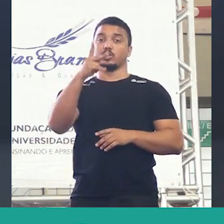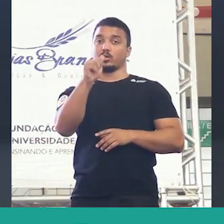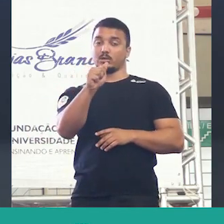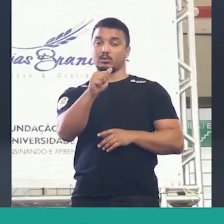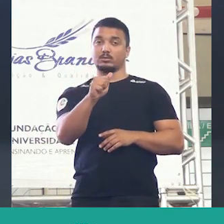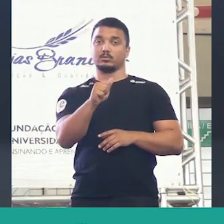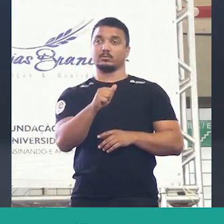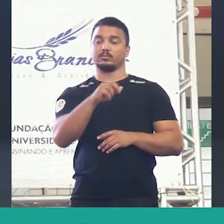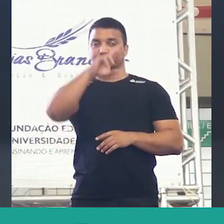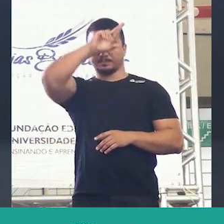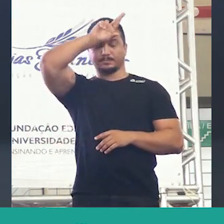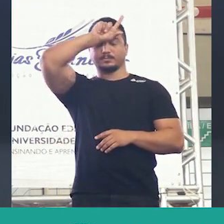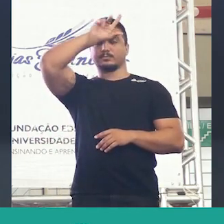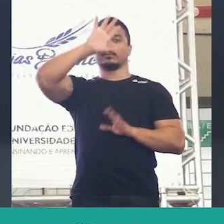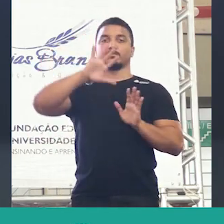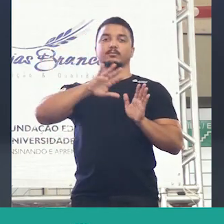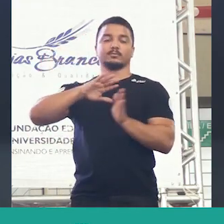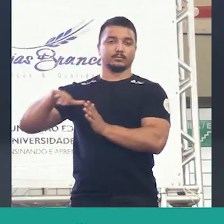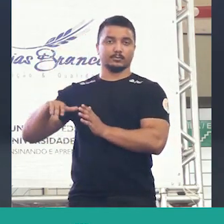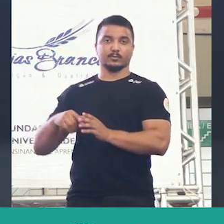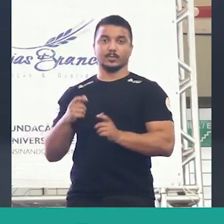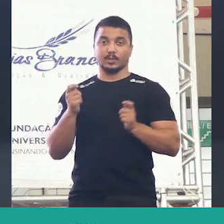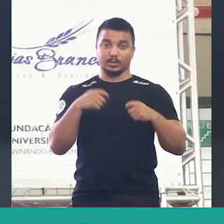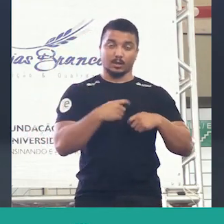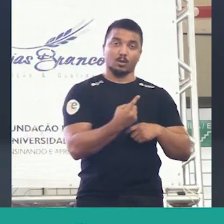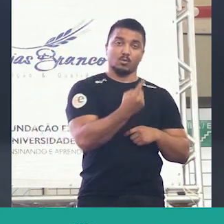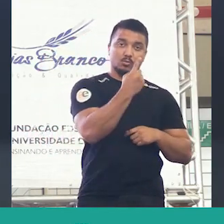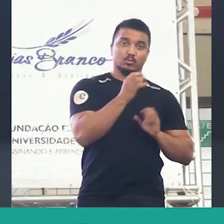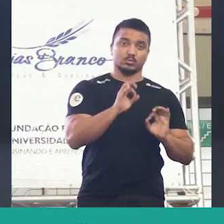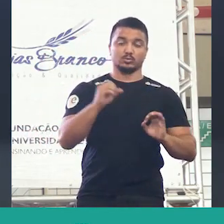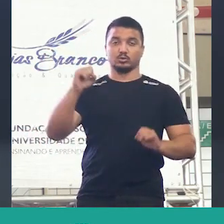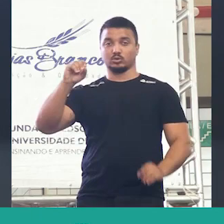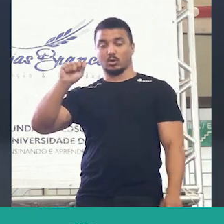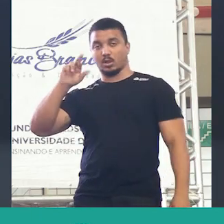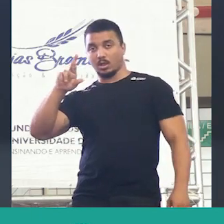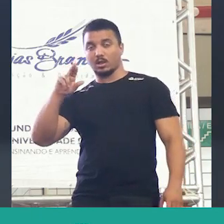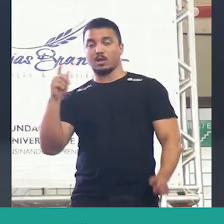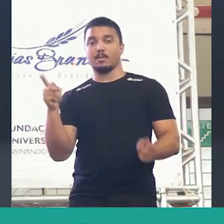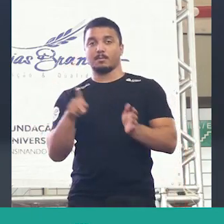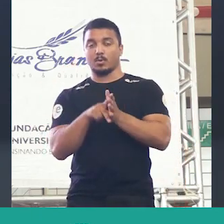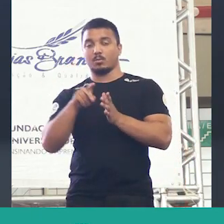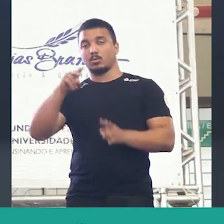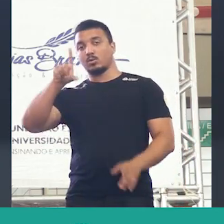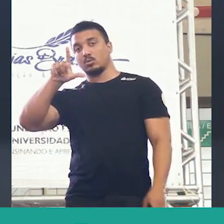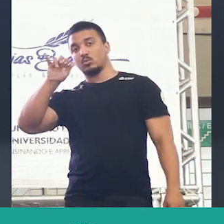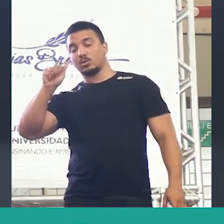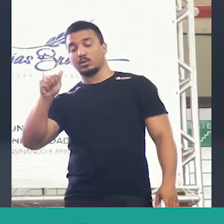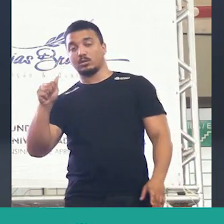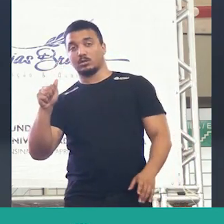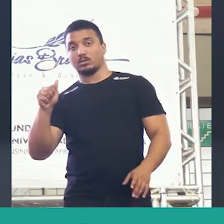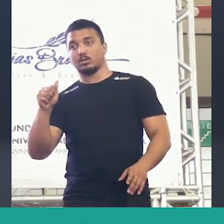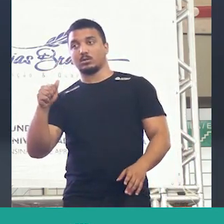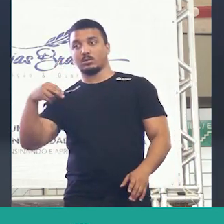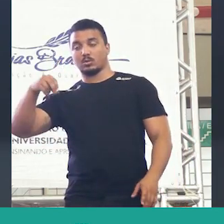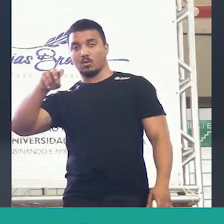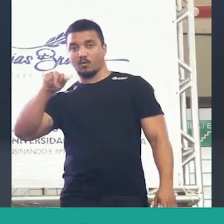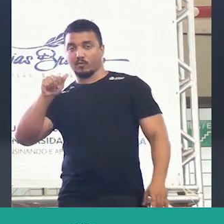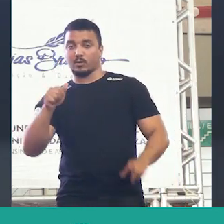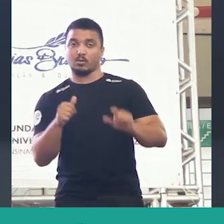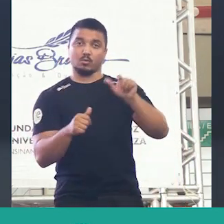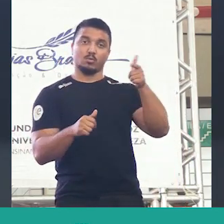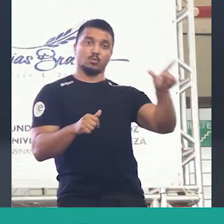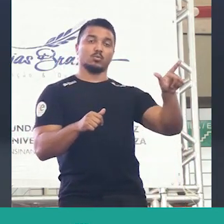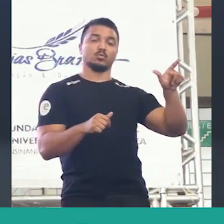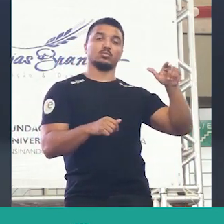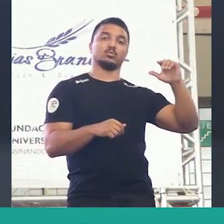na lua, falei errado. Só pode existir um eclipse solar, que é na lua nova, e um eclipse lunar, que é